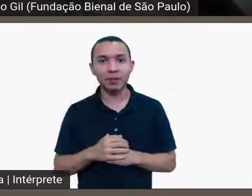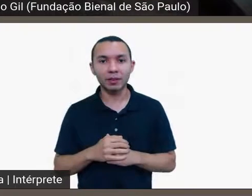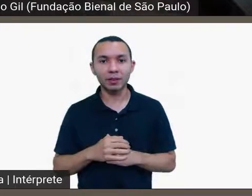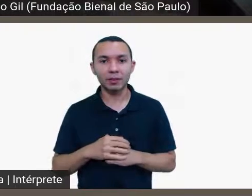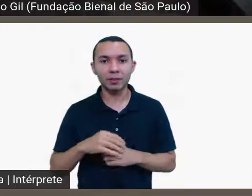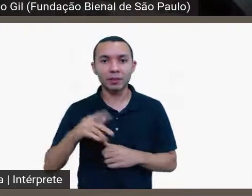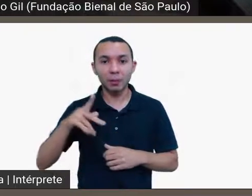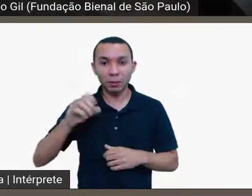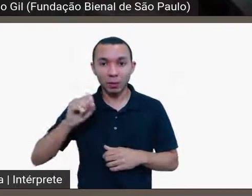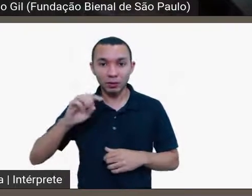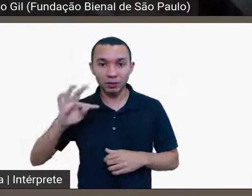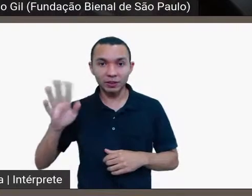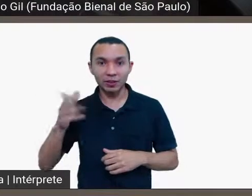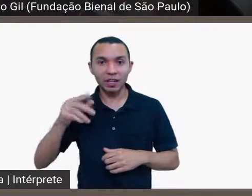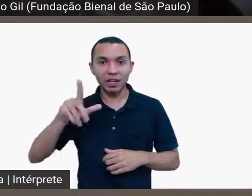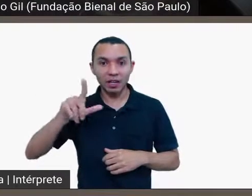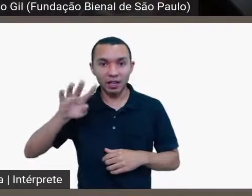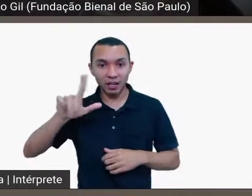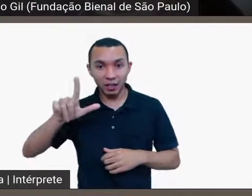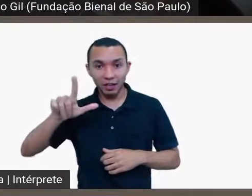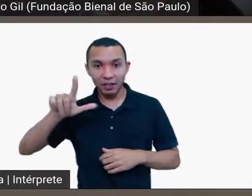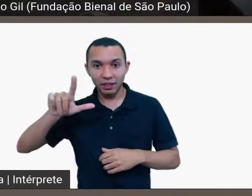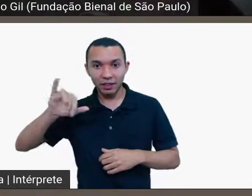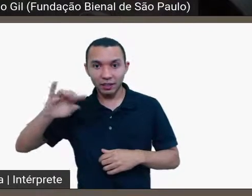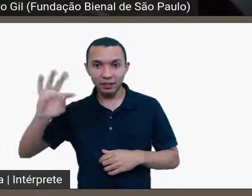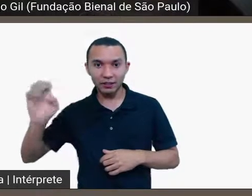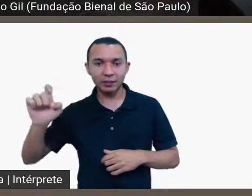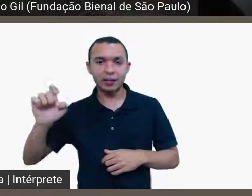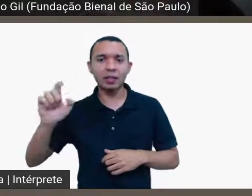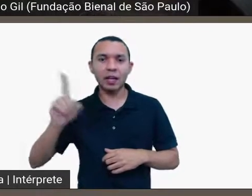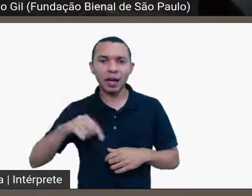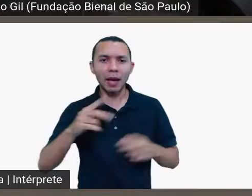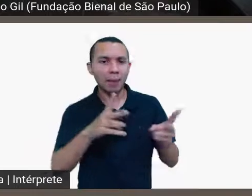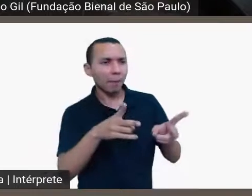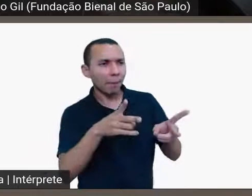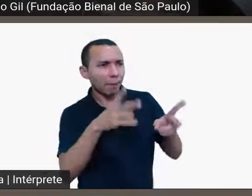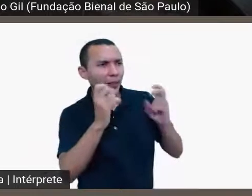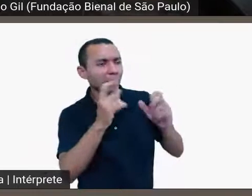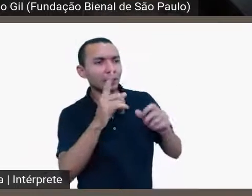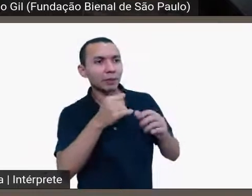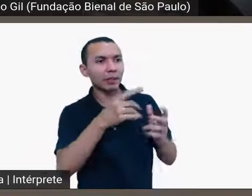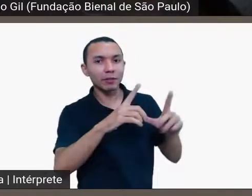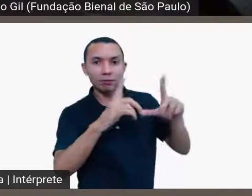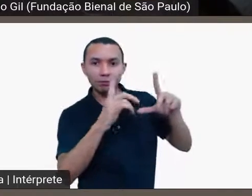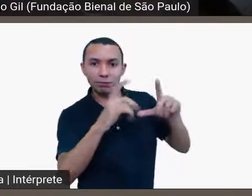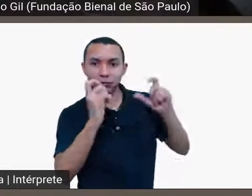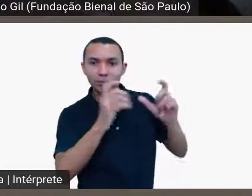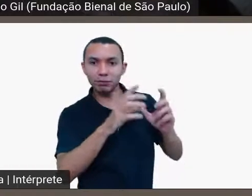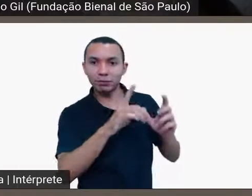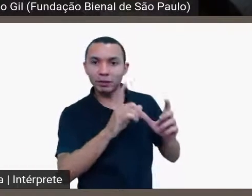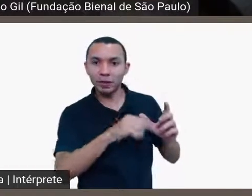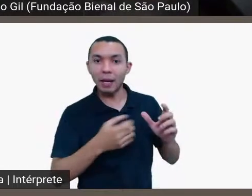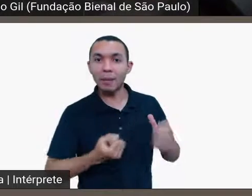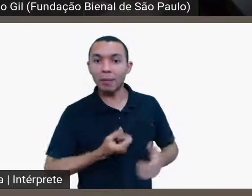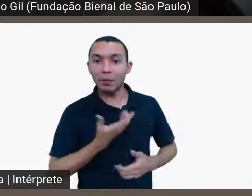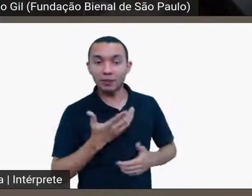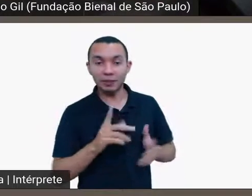Postes da Light, são assim, são essas tentativas, né, de capturar de forma sintética essa poesia que emerge do